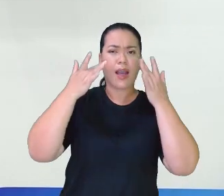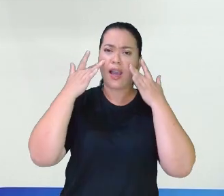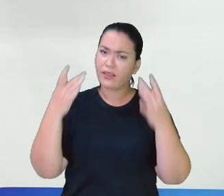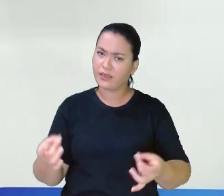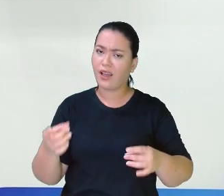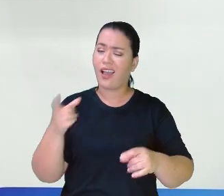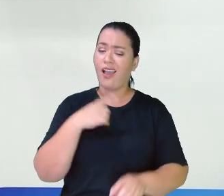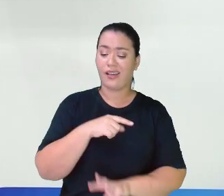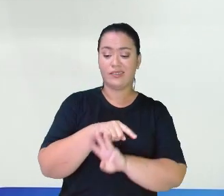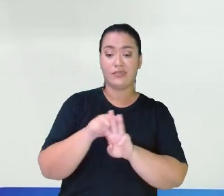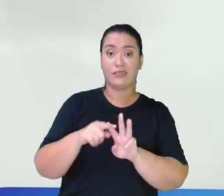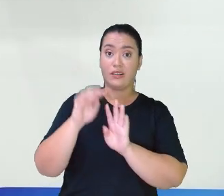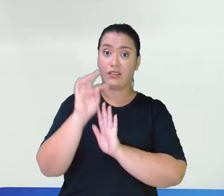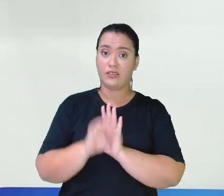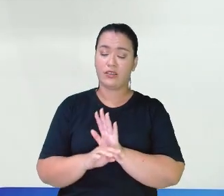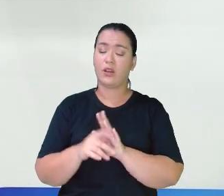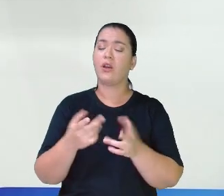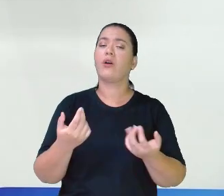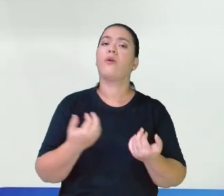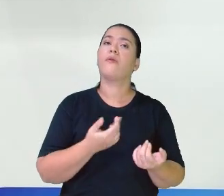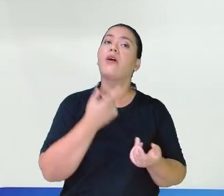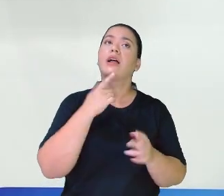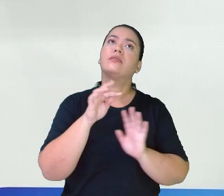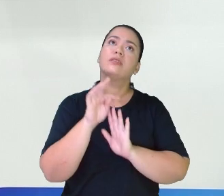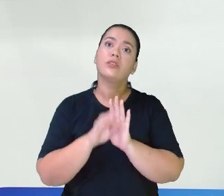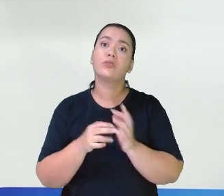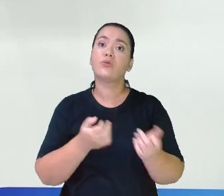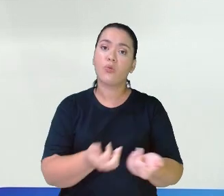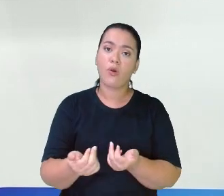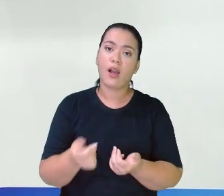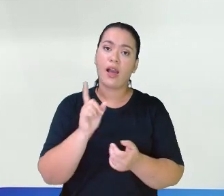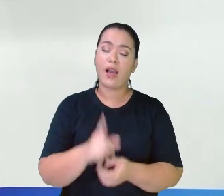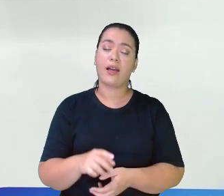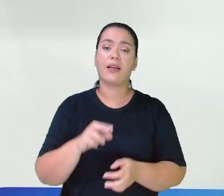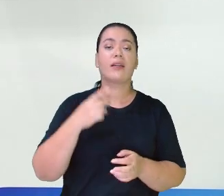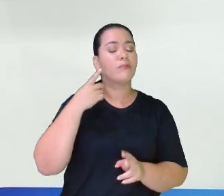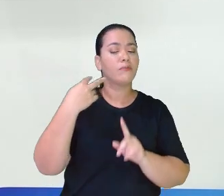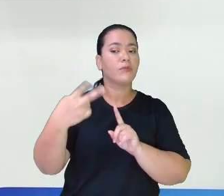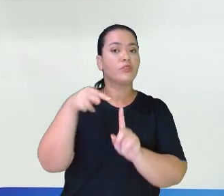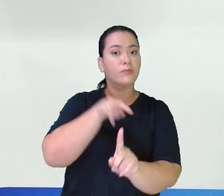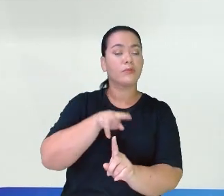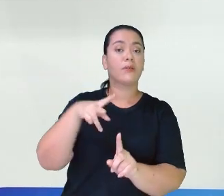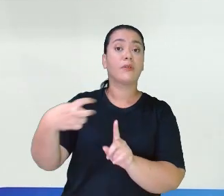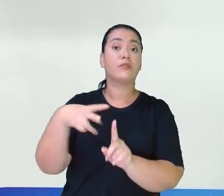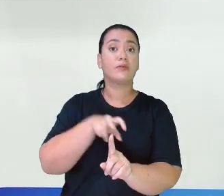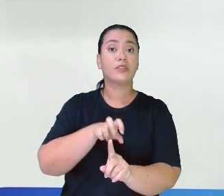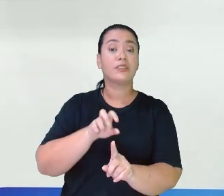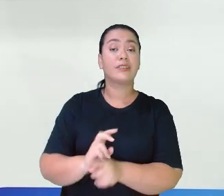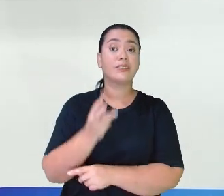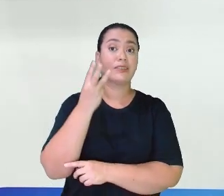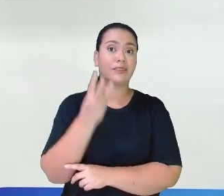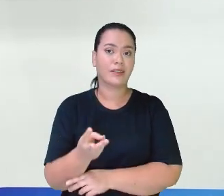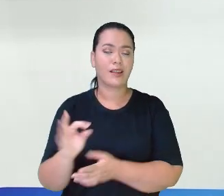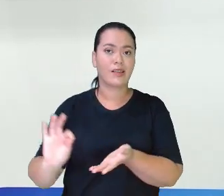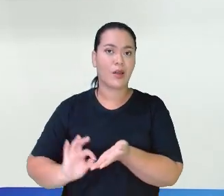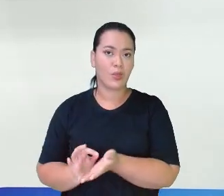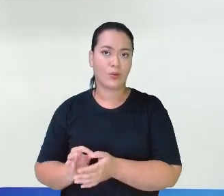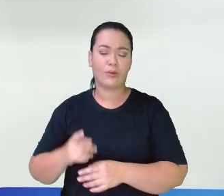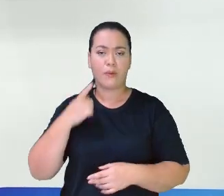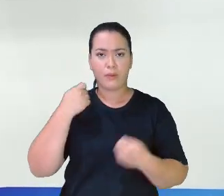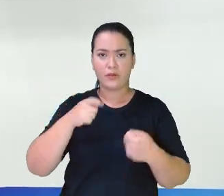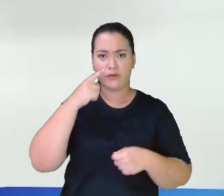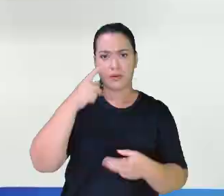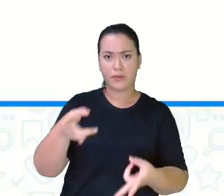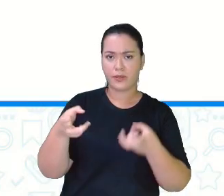serão 3 textos, quer dizer, é o mesmo texto, só que na versão de 3 autores. Então, eu preciso que vocês percebam as diferenças. Vamos